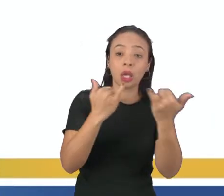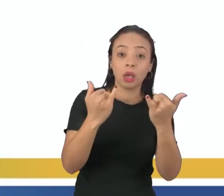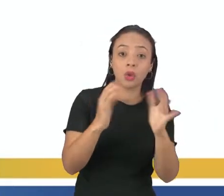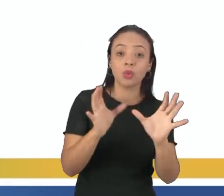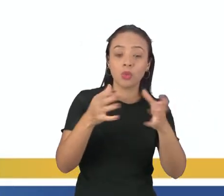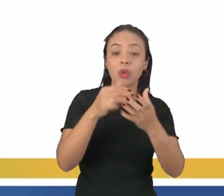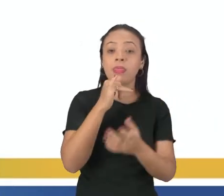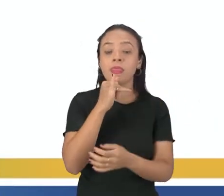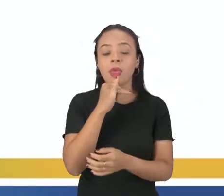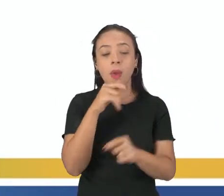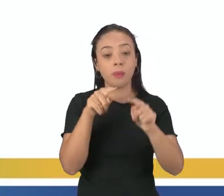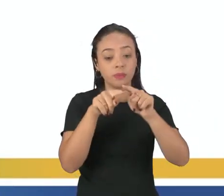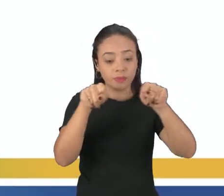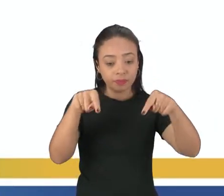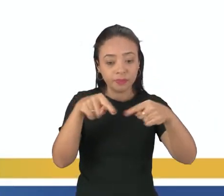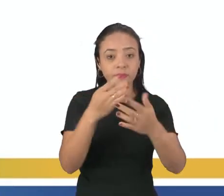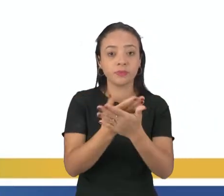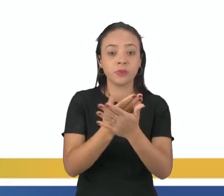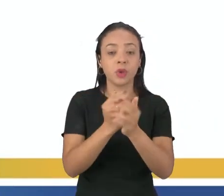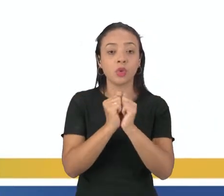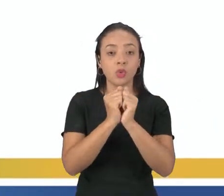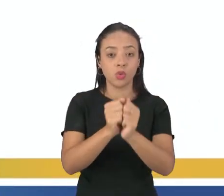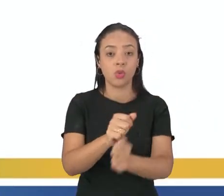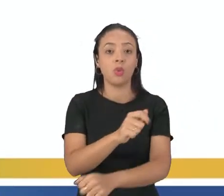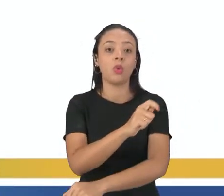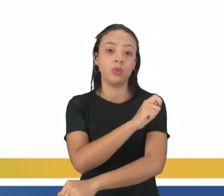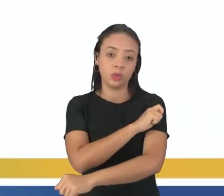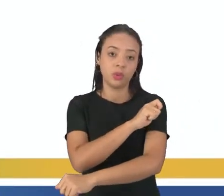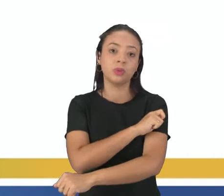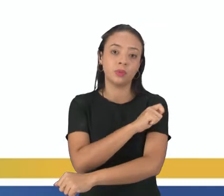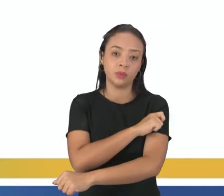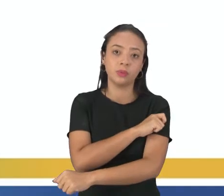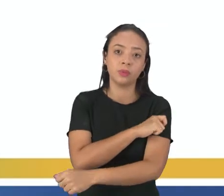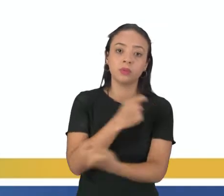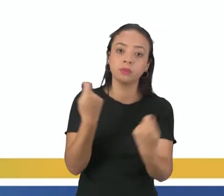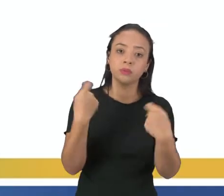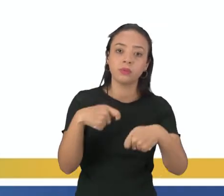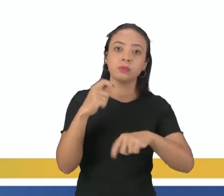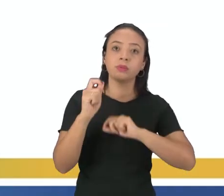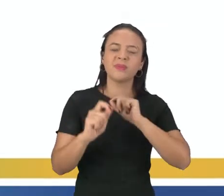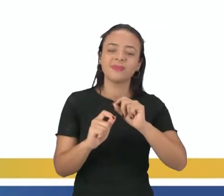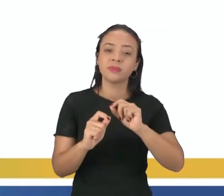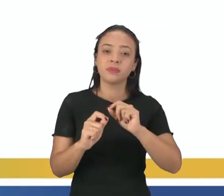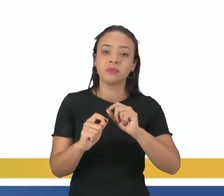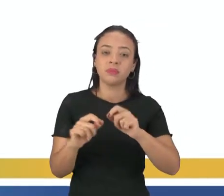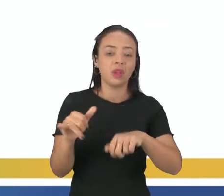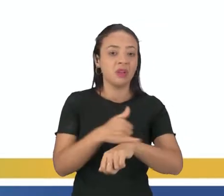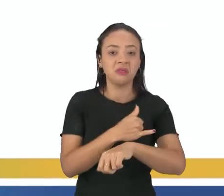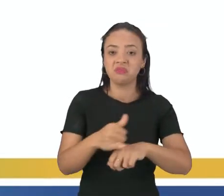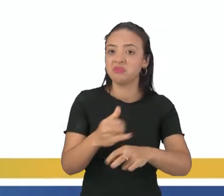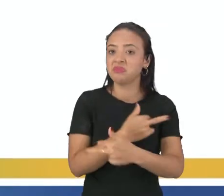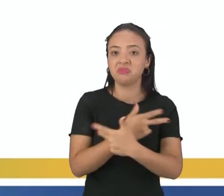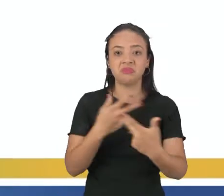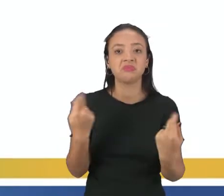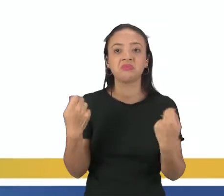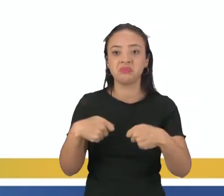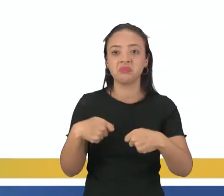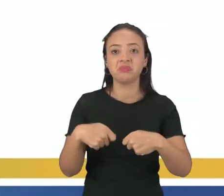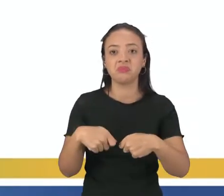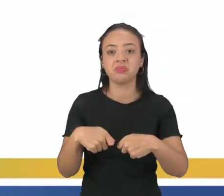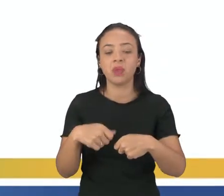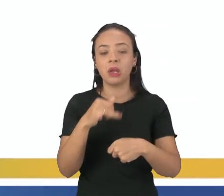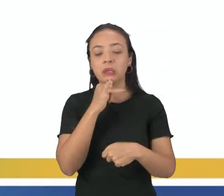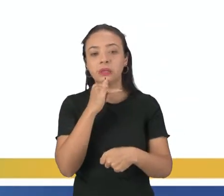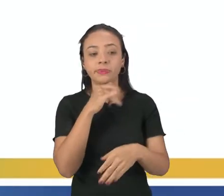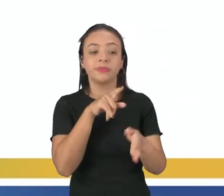se eu estivesse na sala de aula com os alunos do sexto ano A, eu poderia fazer de várias maneiras essa pesquisa. Eu